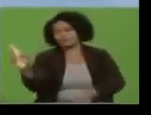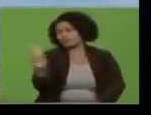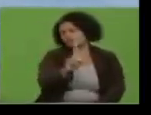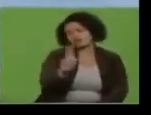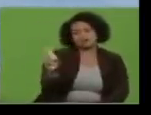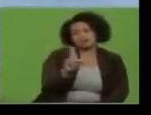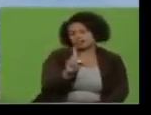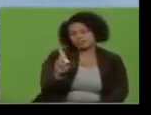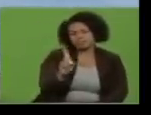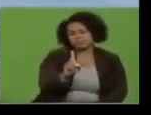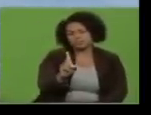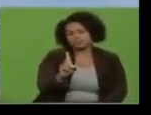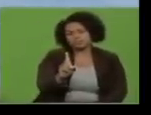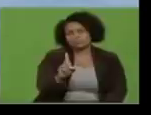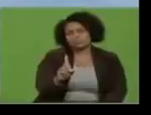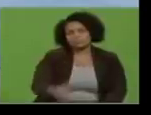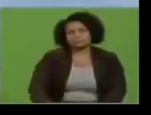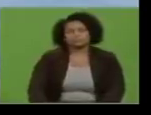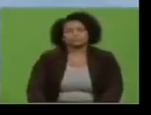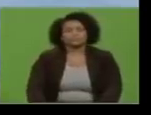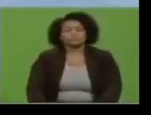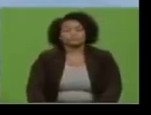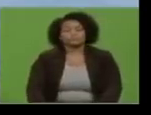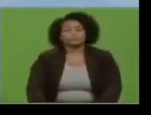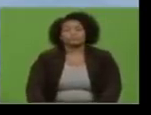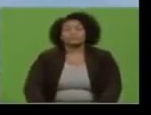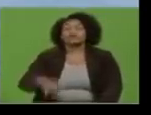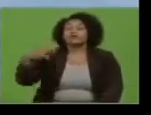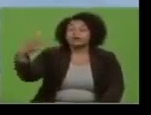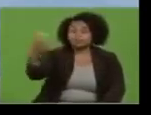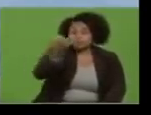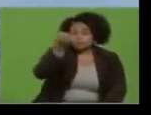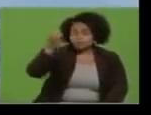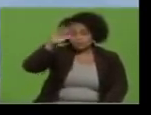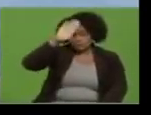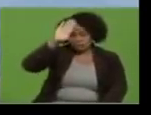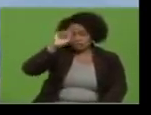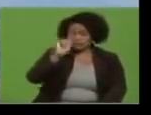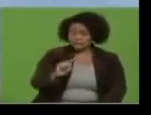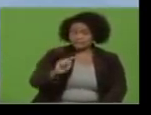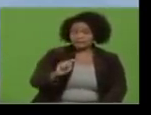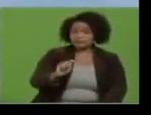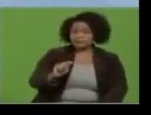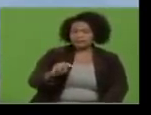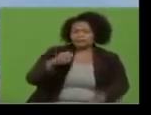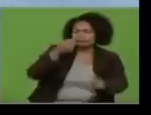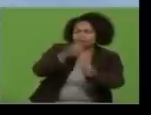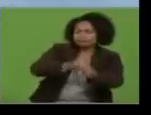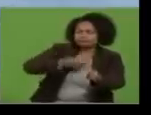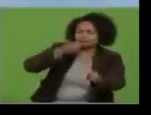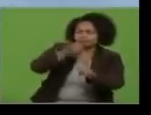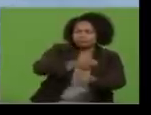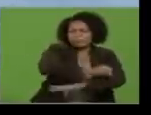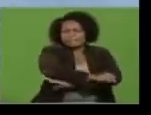ao governo. Só iremos vencer a pandemia se houver a participação de cada